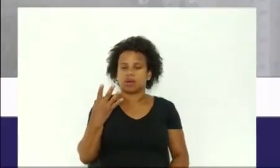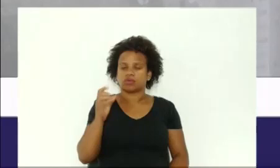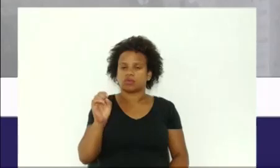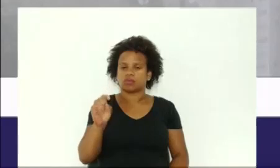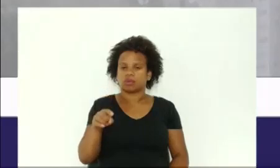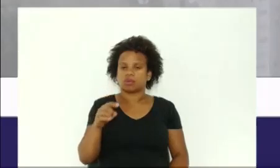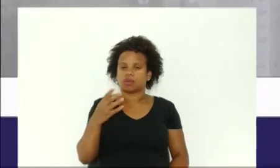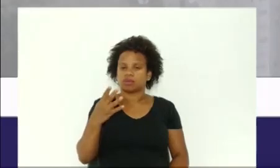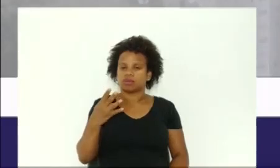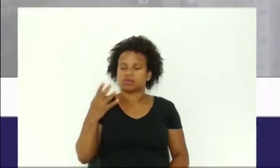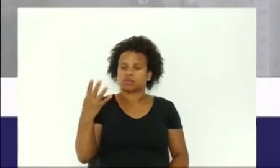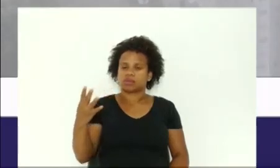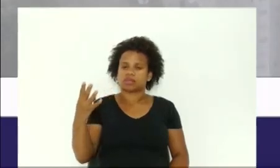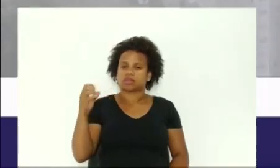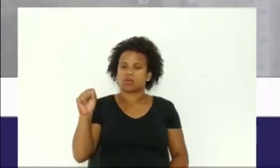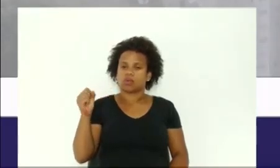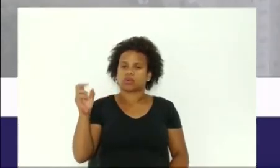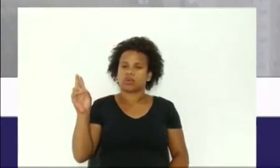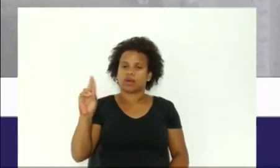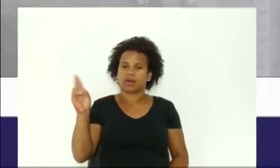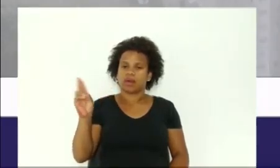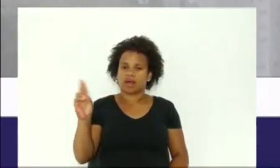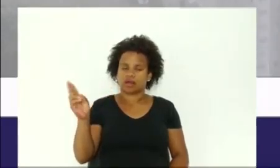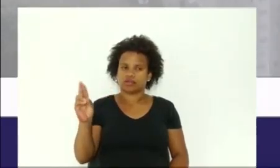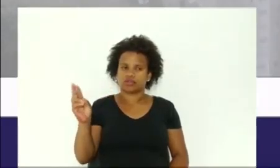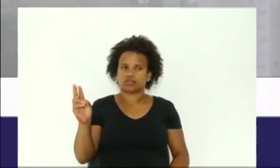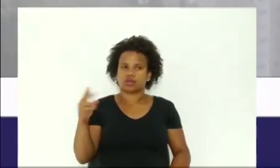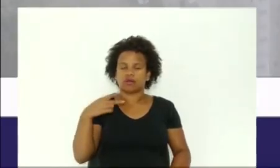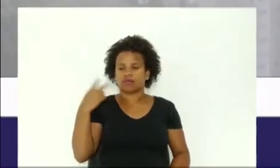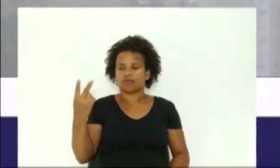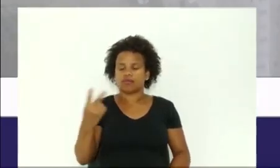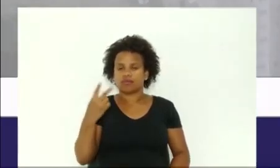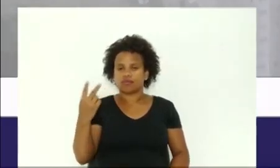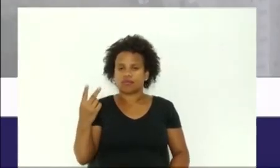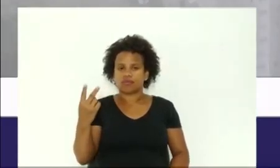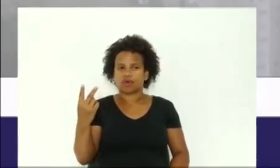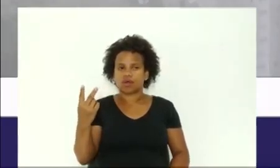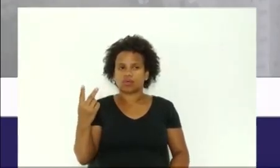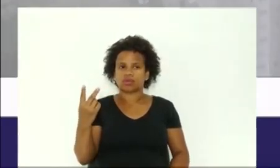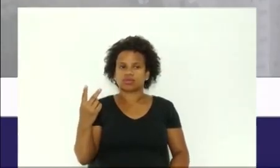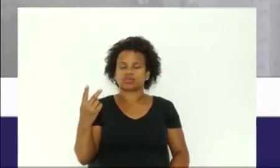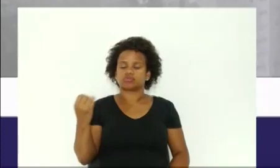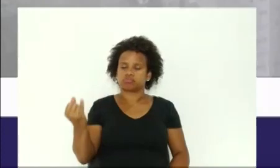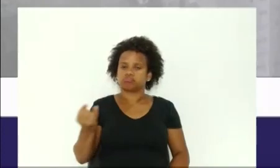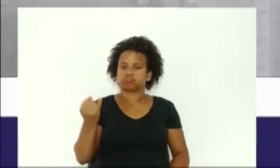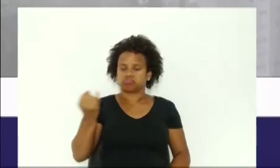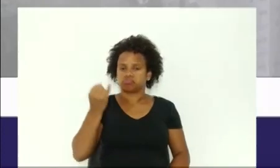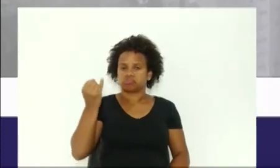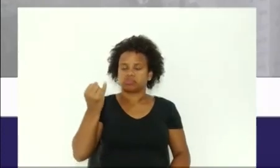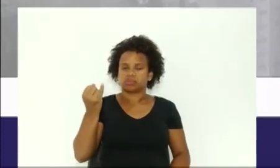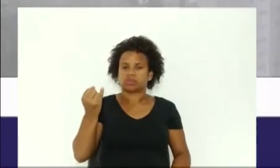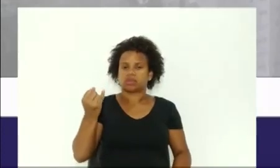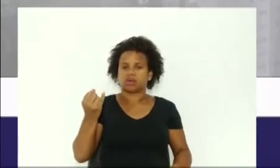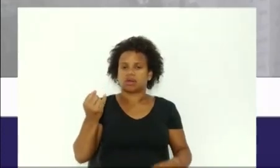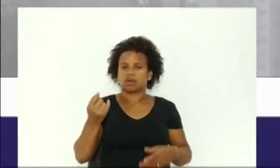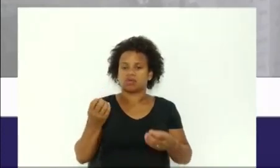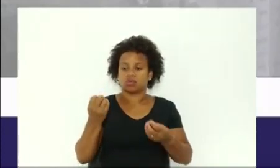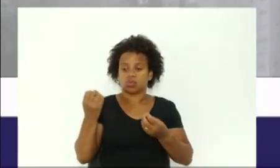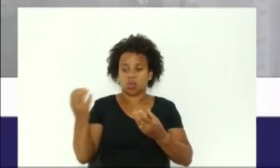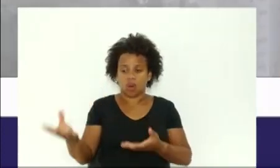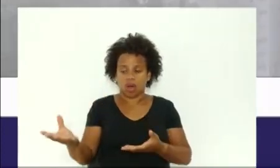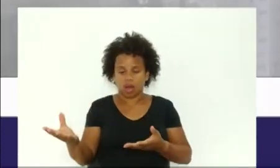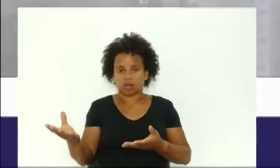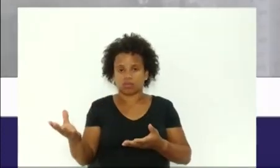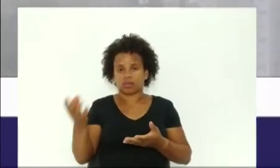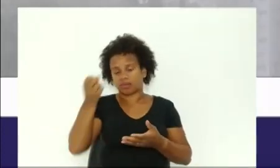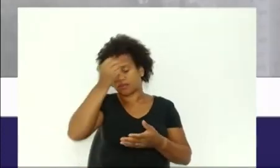R$364.448, ou seja, valores muito pertinentes entre aquilo que vai ser doado para a prefeitura